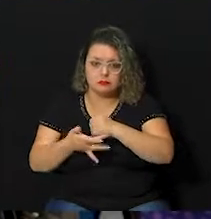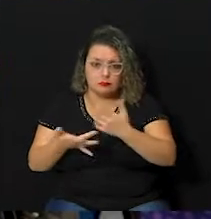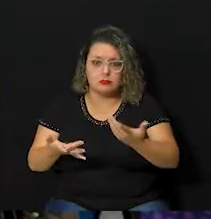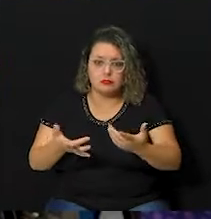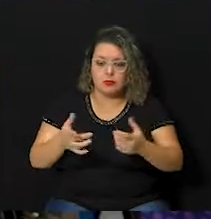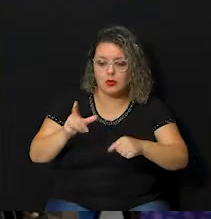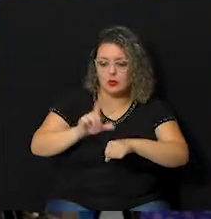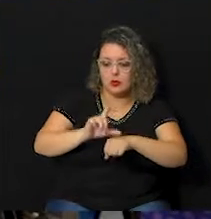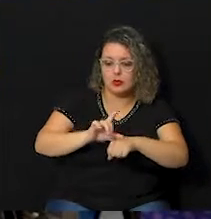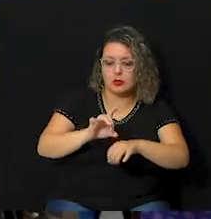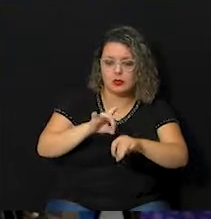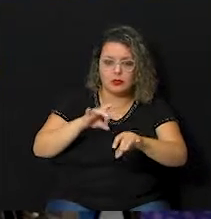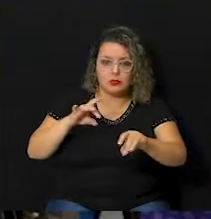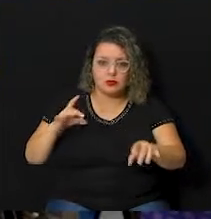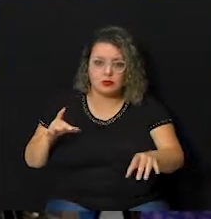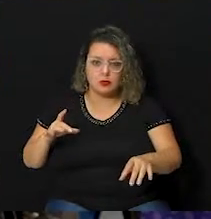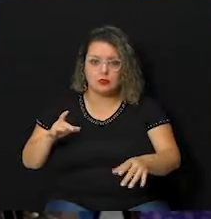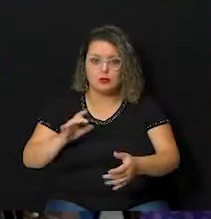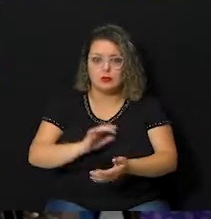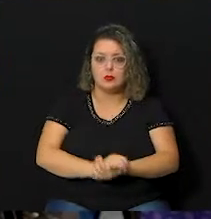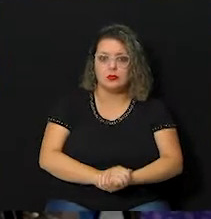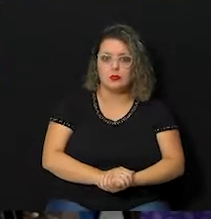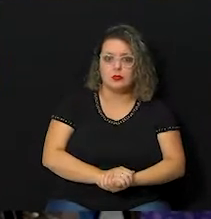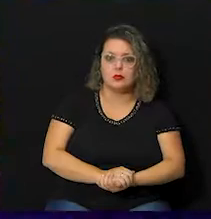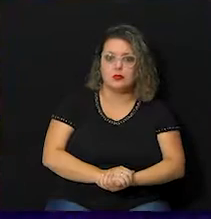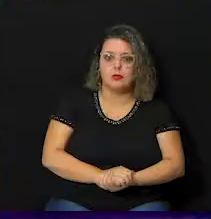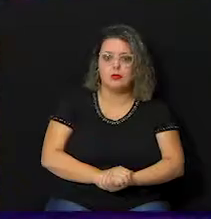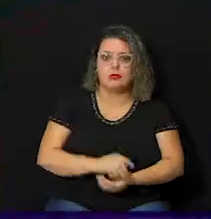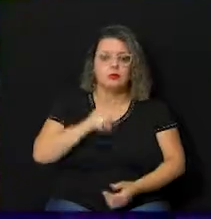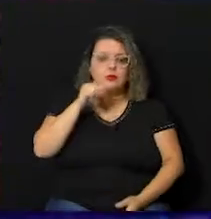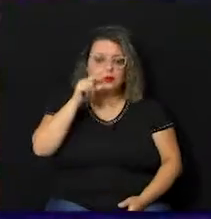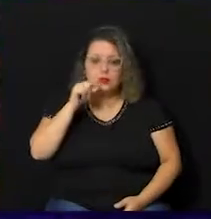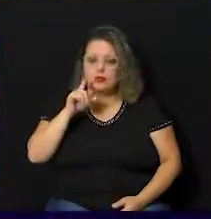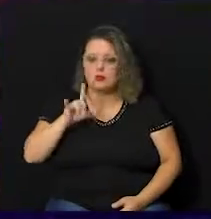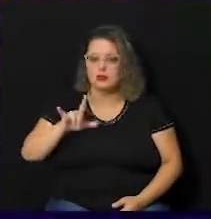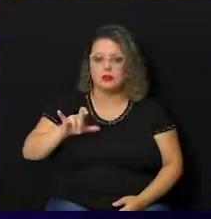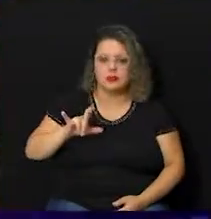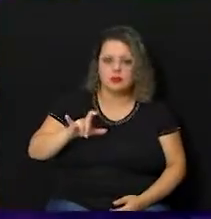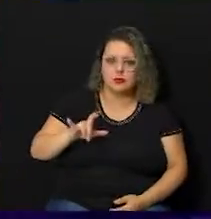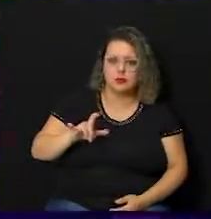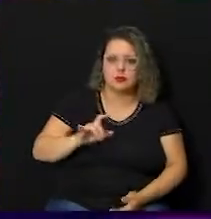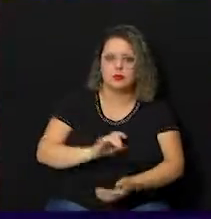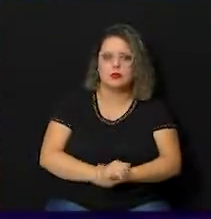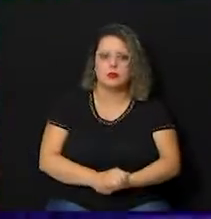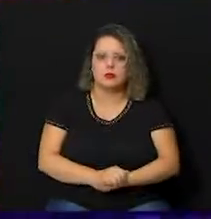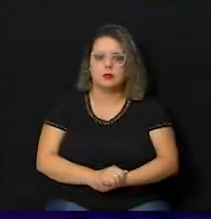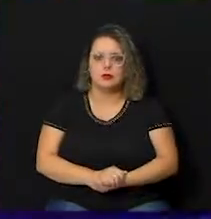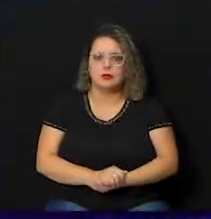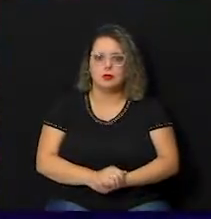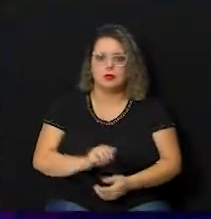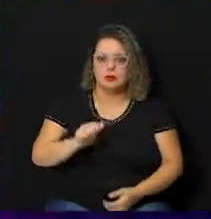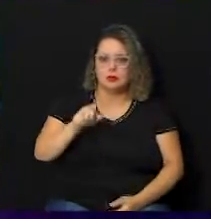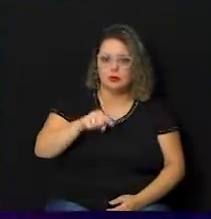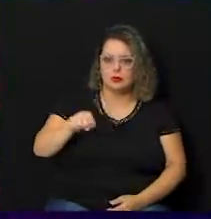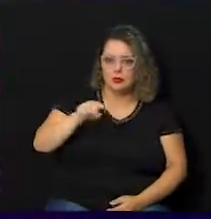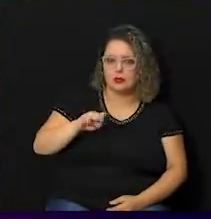a minha loja online. O meu username no Twitter e no Instagram, ambos são bem peculiares,